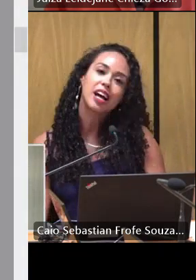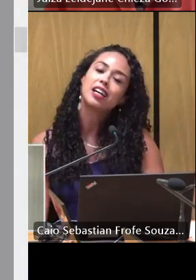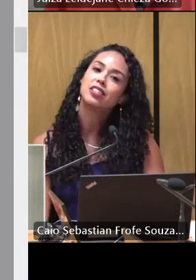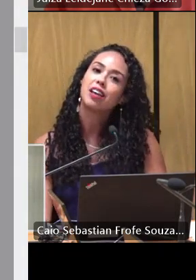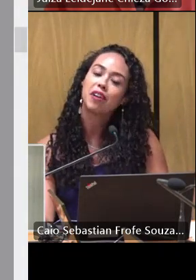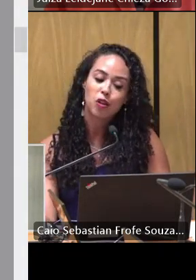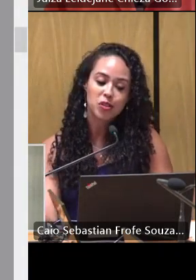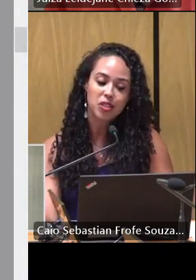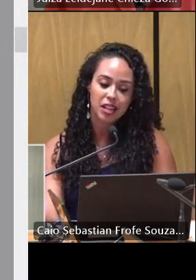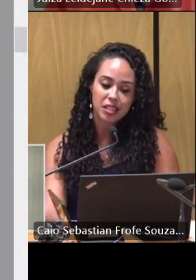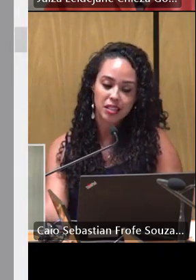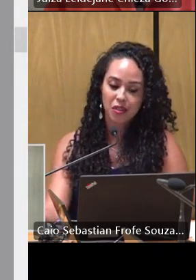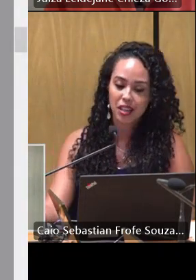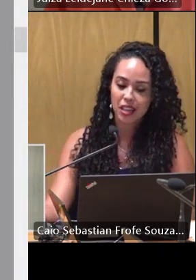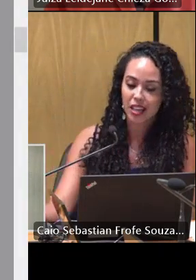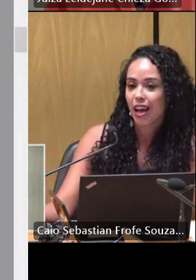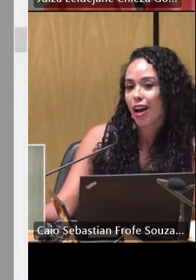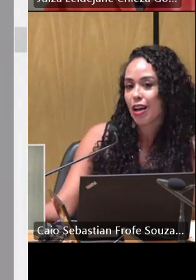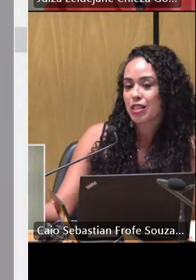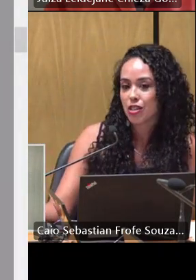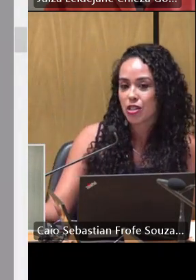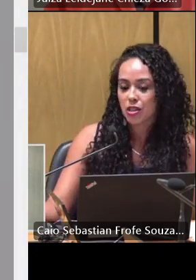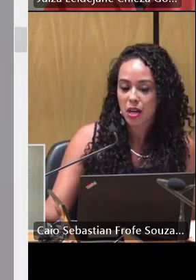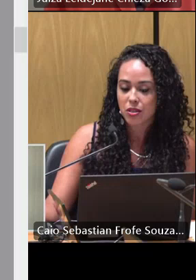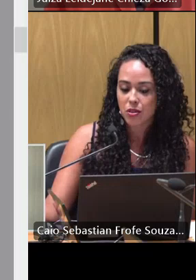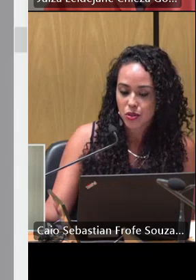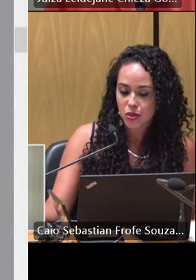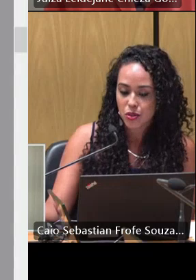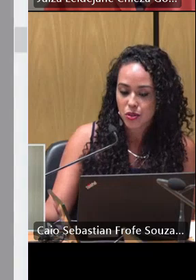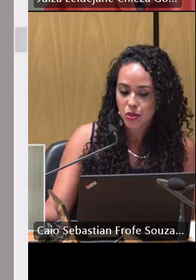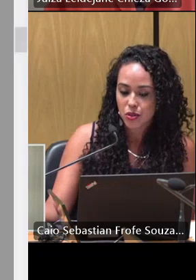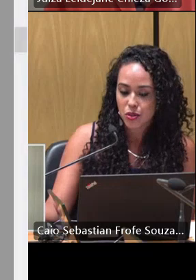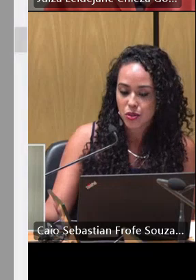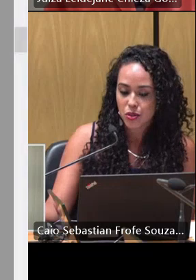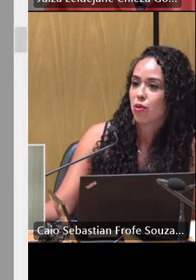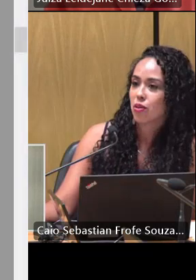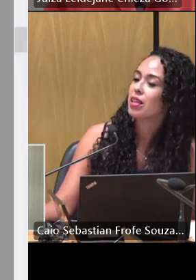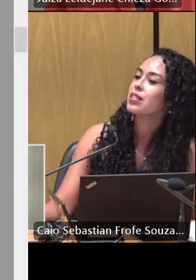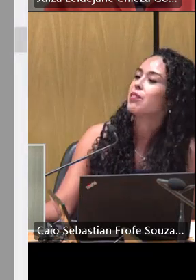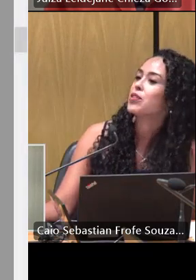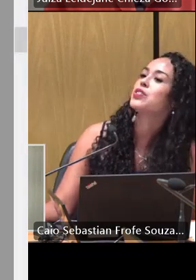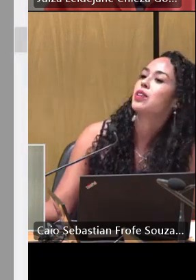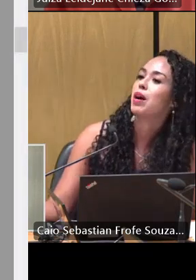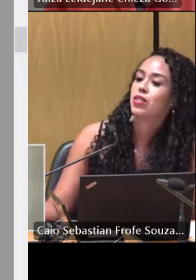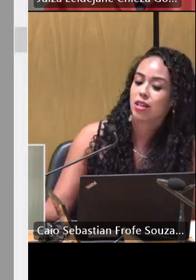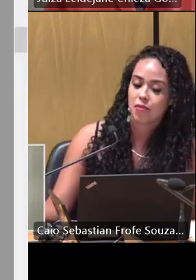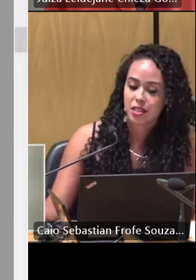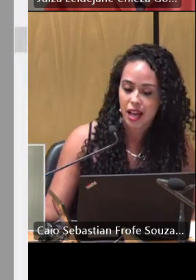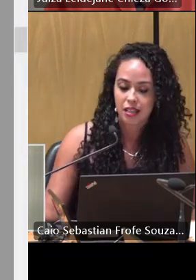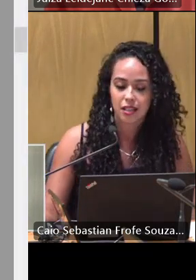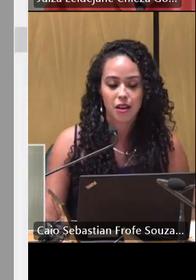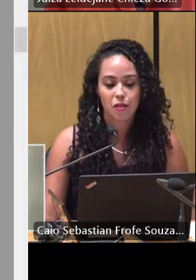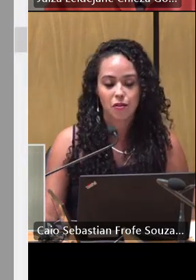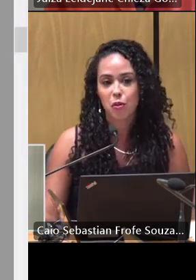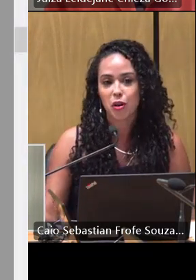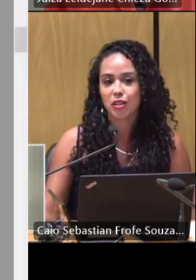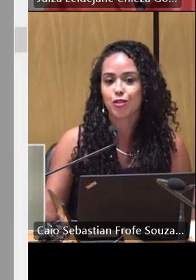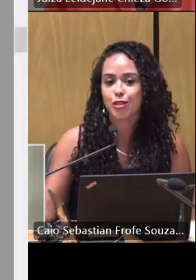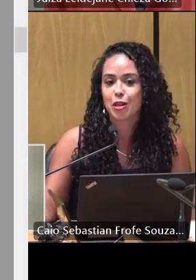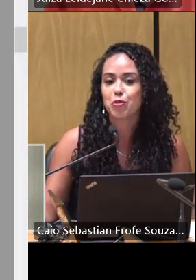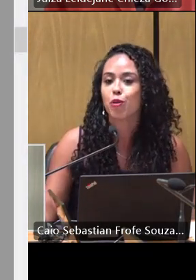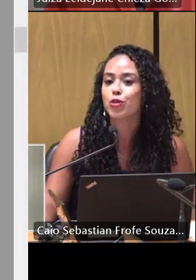deixar de levar em consideração que se a gente tem o Brasil de hoje né Foi por conta dessa força de trabalho escravizada foi